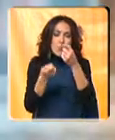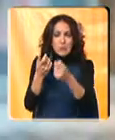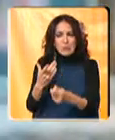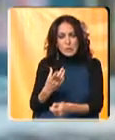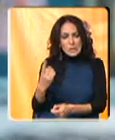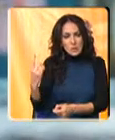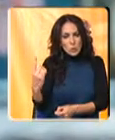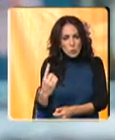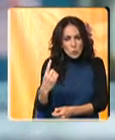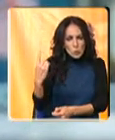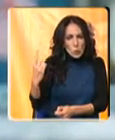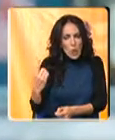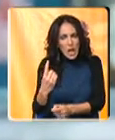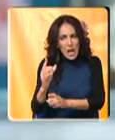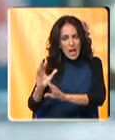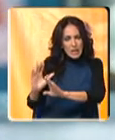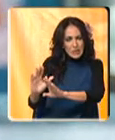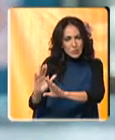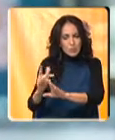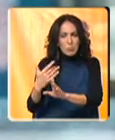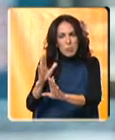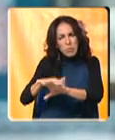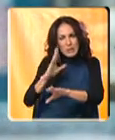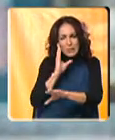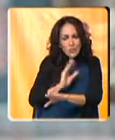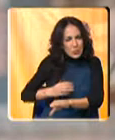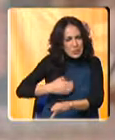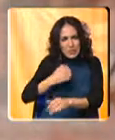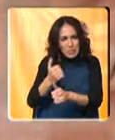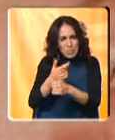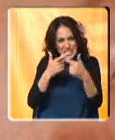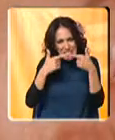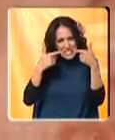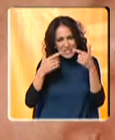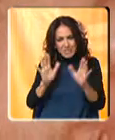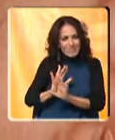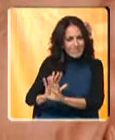isolando, primeiro inconscientemente, por fim por vergonha e desconforto.